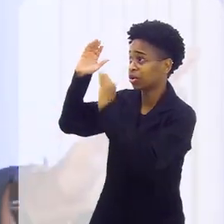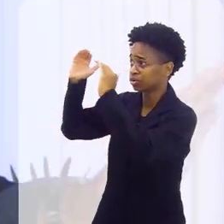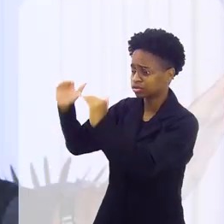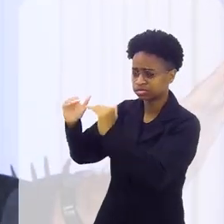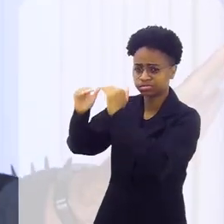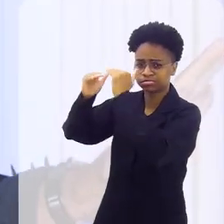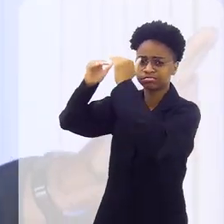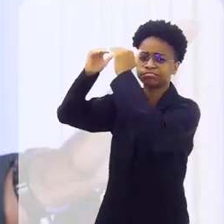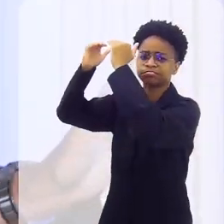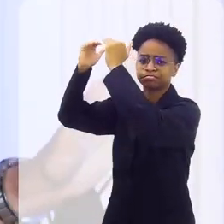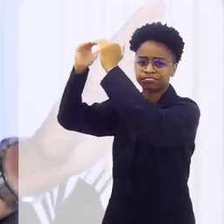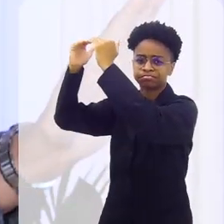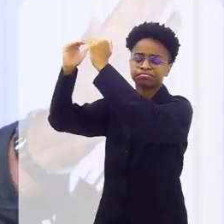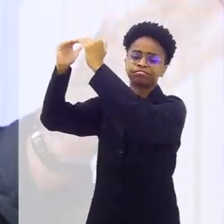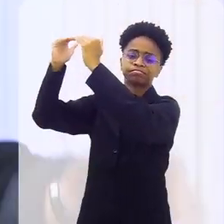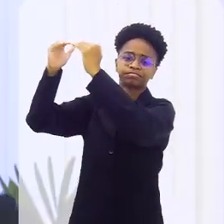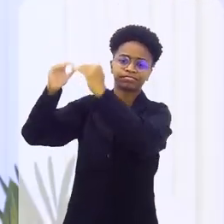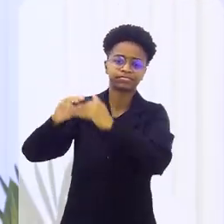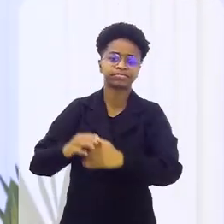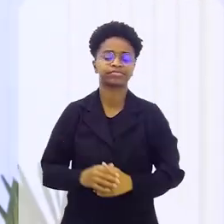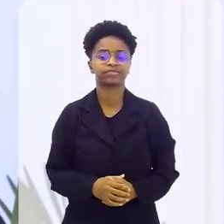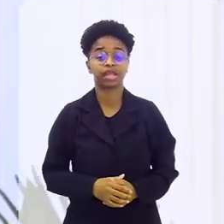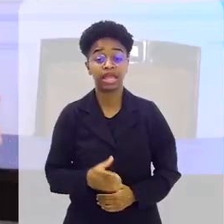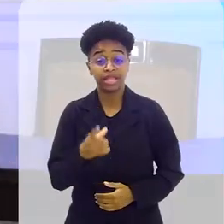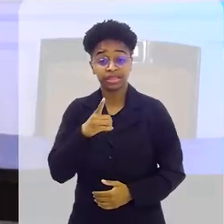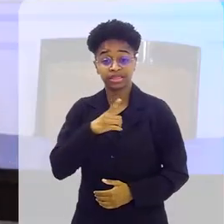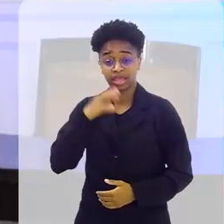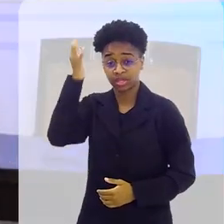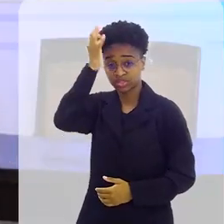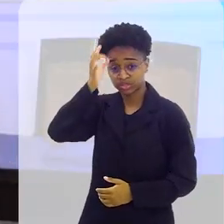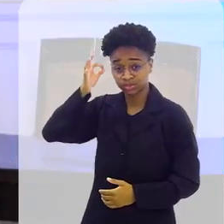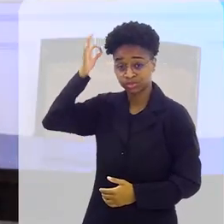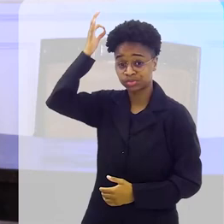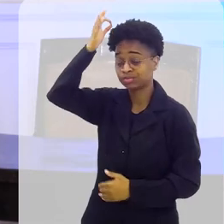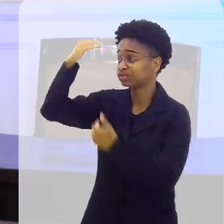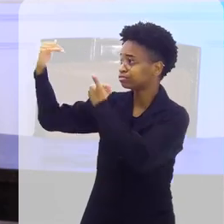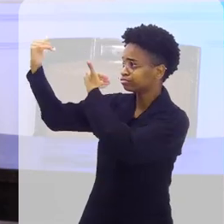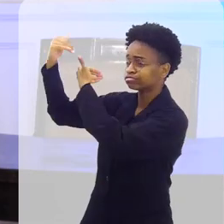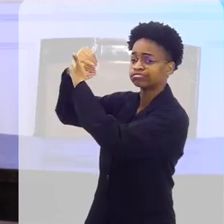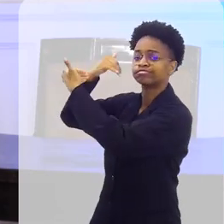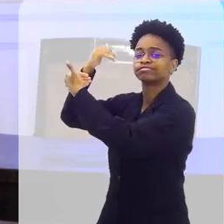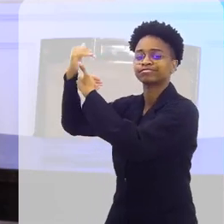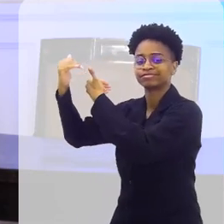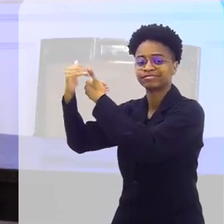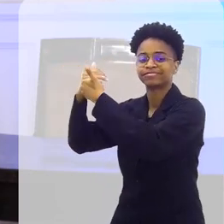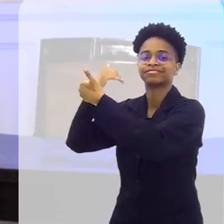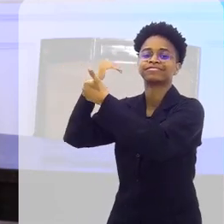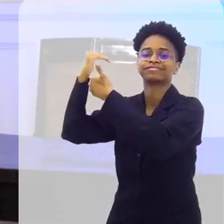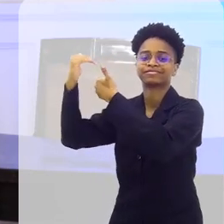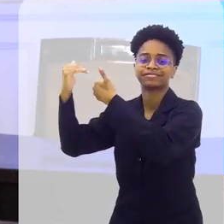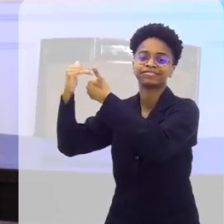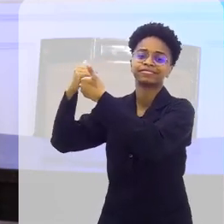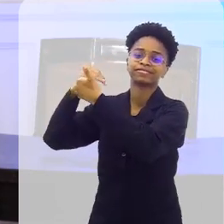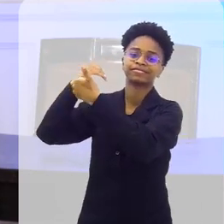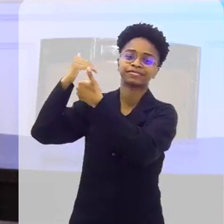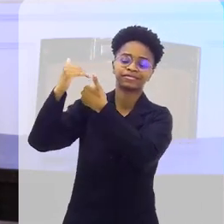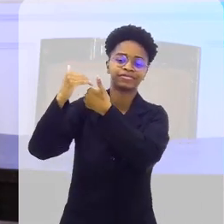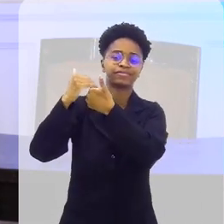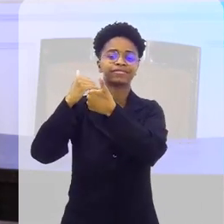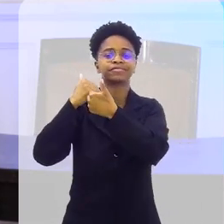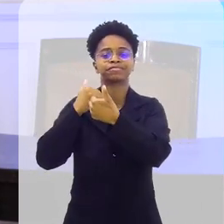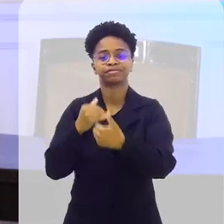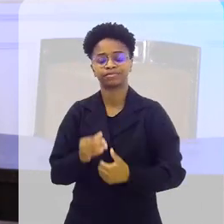Jeová o Soberano. Eu tenho o Espírito Santo, Ele é